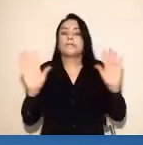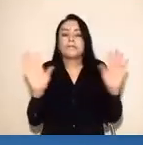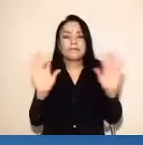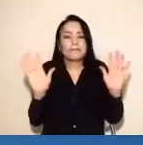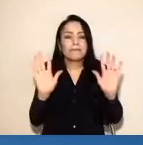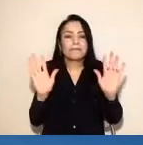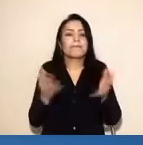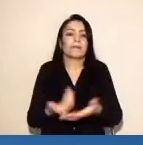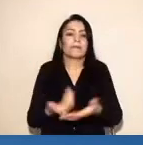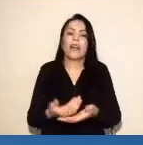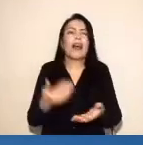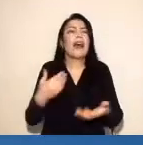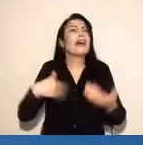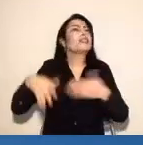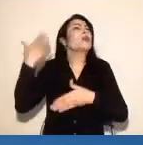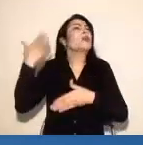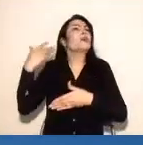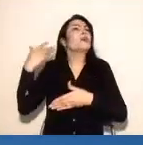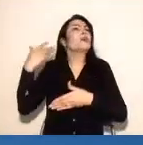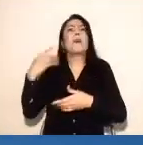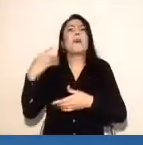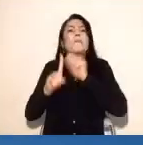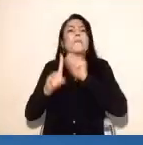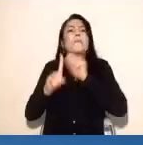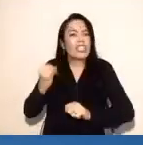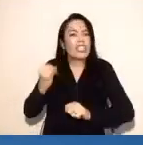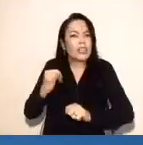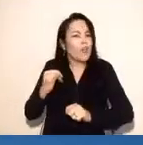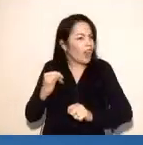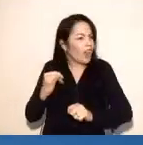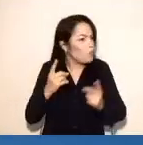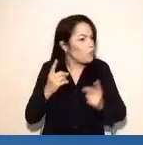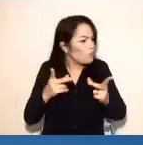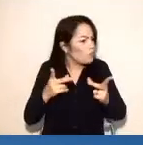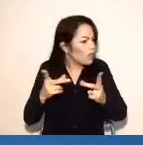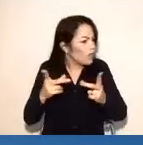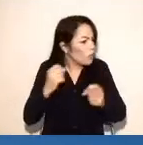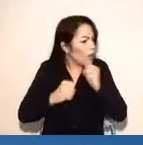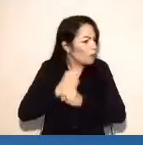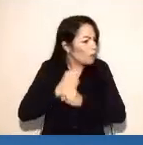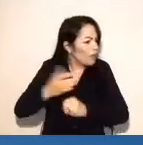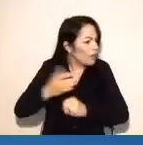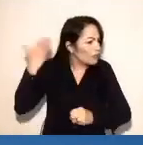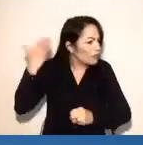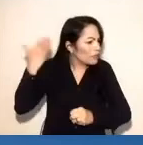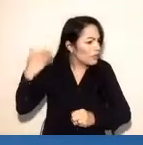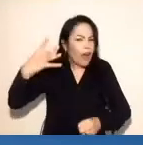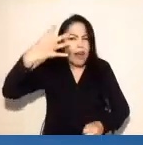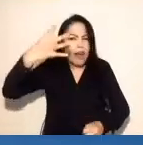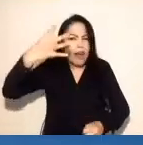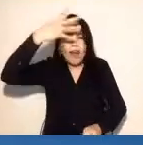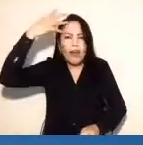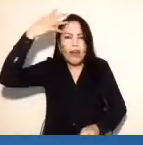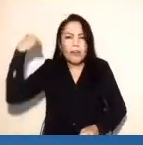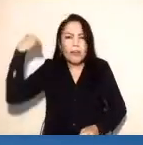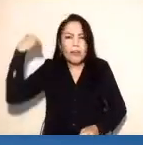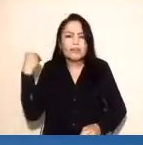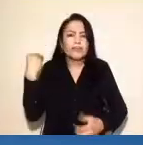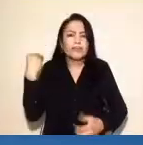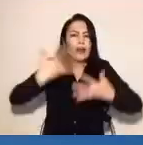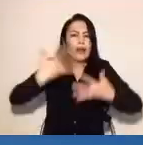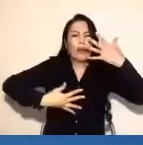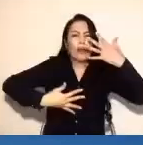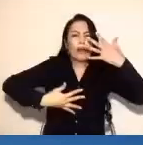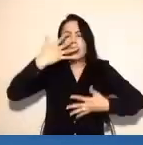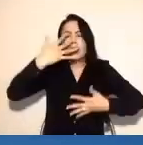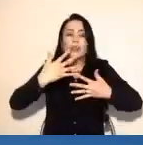faço? Puxa, o que que aconteceu? Será que aconteceu? Será que eu vendi? Foi no ano passado? Eu deixei nota. Aí já se perde bastante, e ter esse